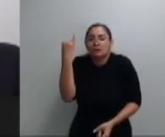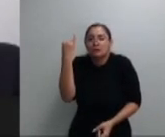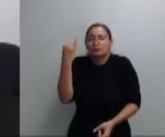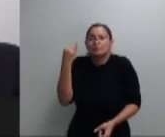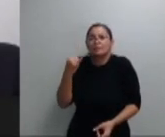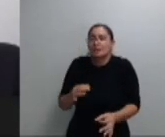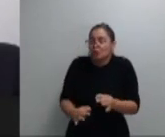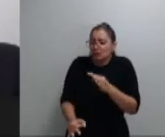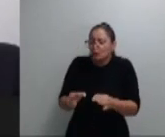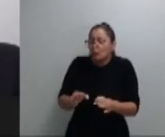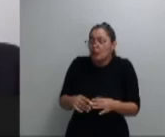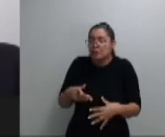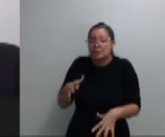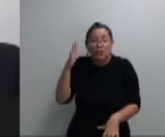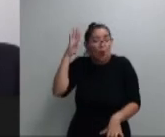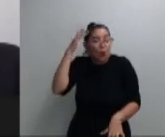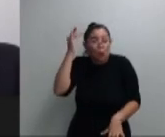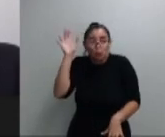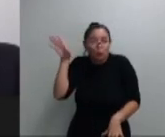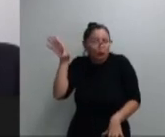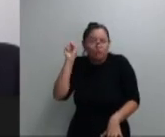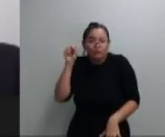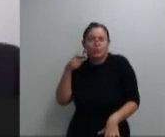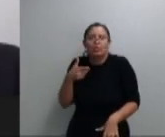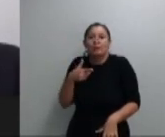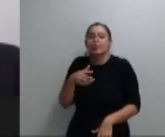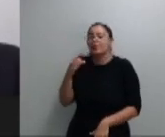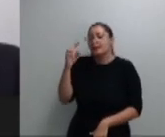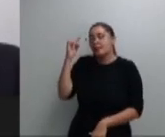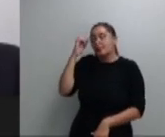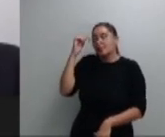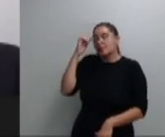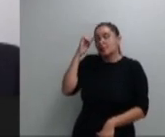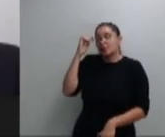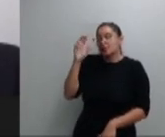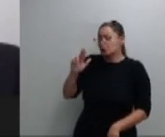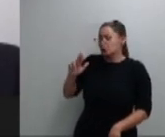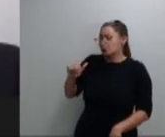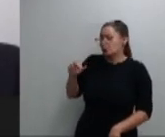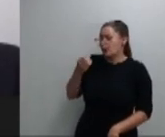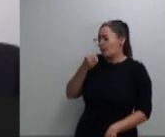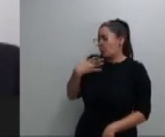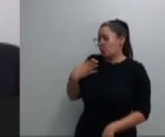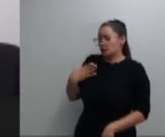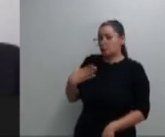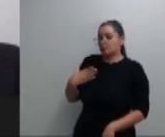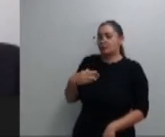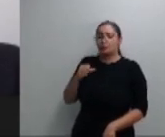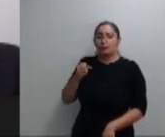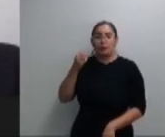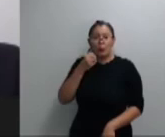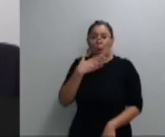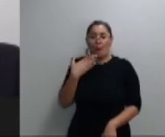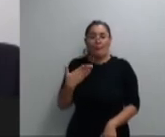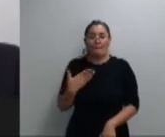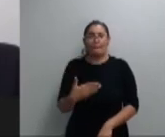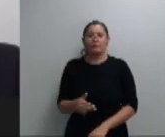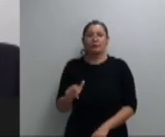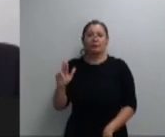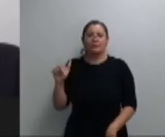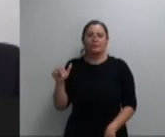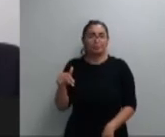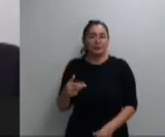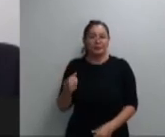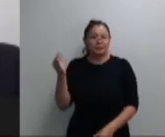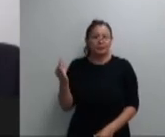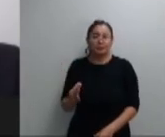convicção se ele não ouviu as testemunhas eu penso presidente que nunca é bom nunca é salutar nunca é digno